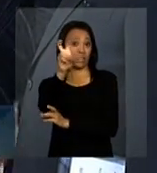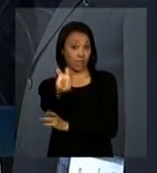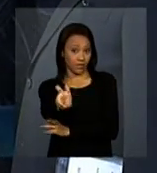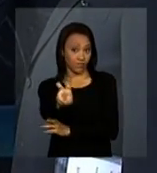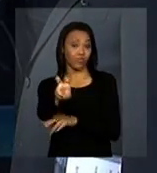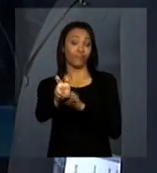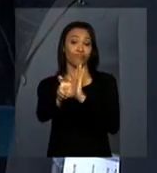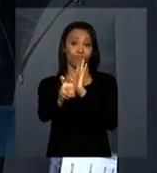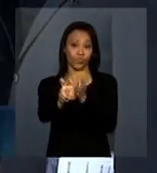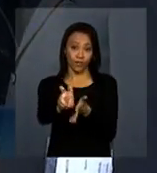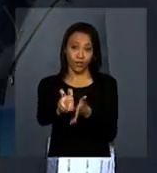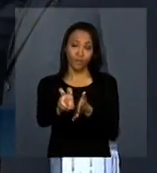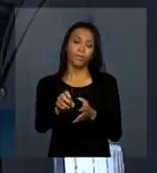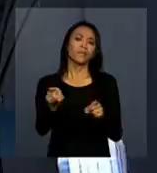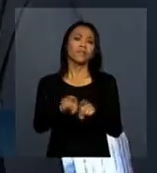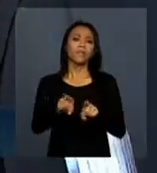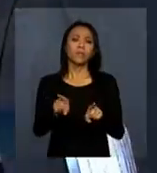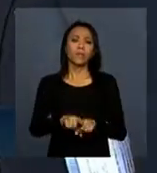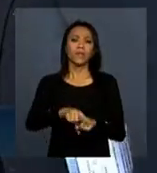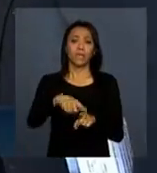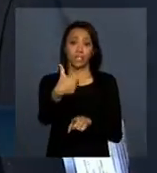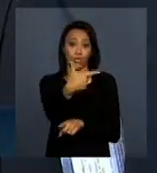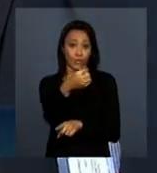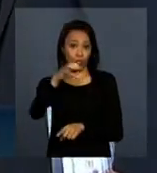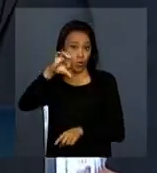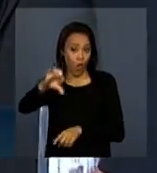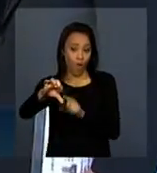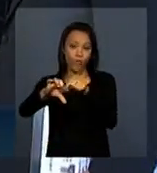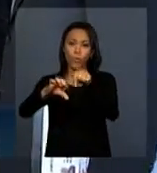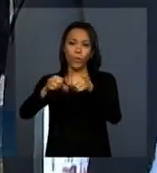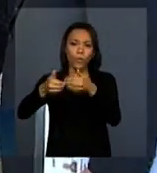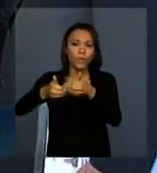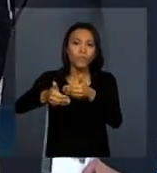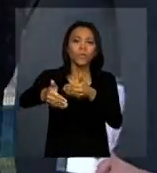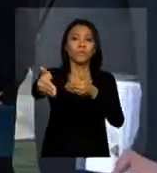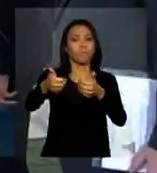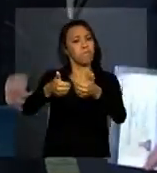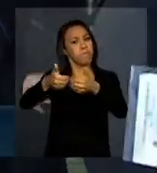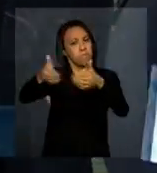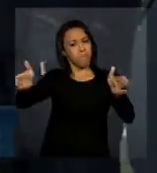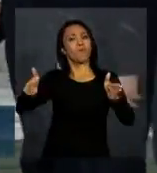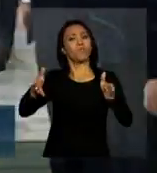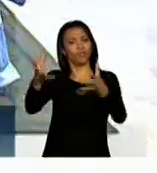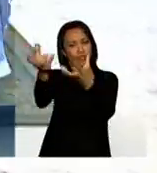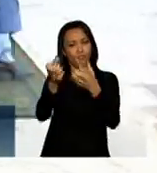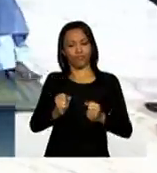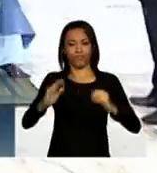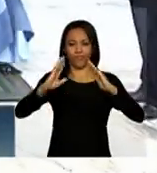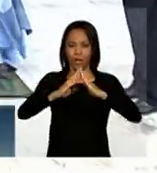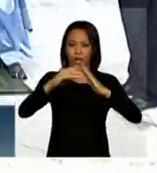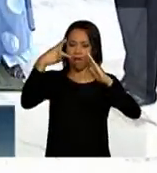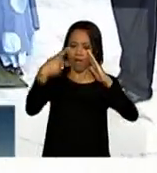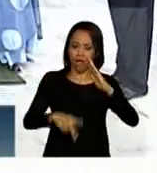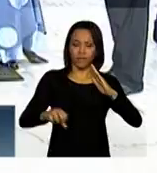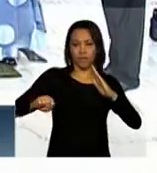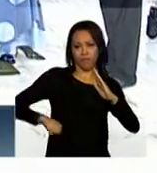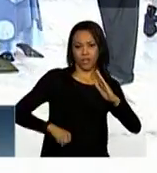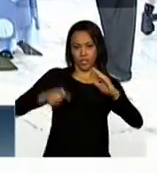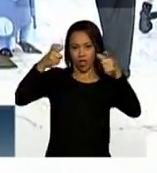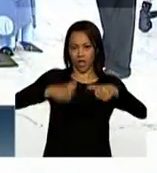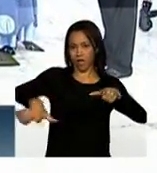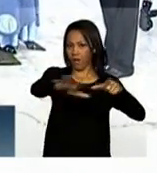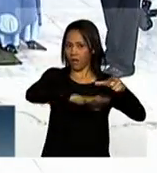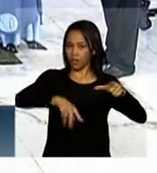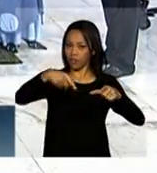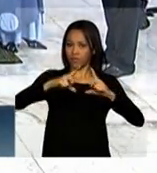1985 e, em 2009, foi projetada a abertura da embaixada residente de Botsuana em